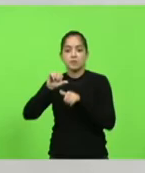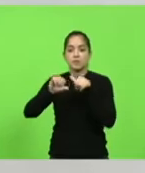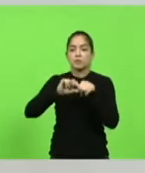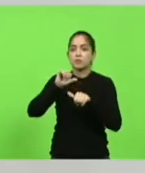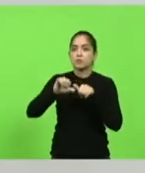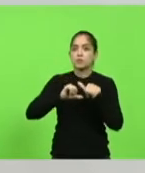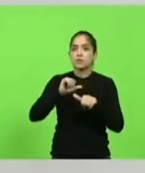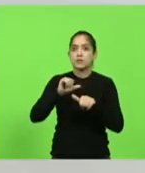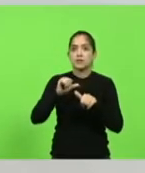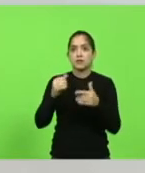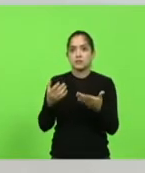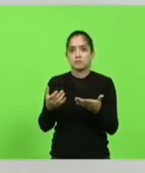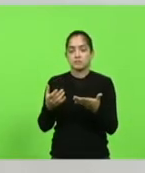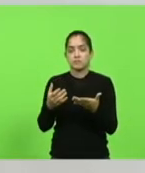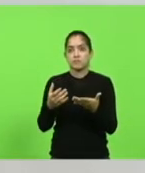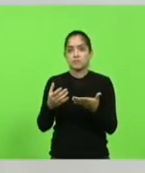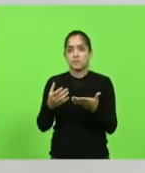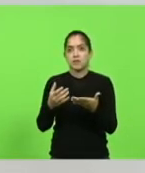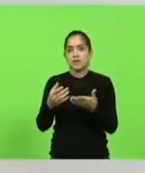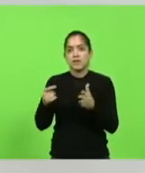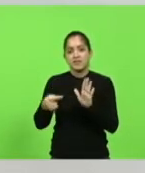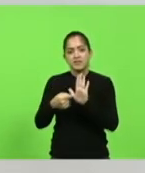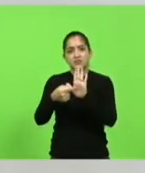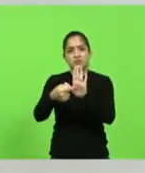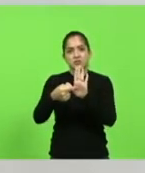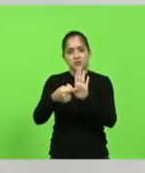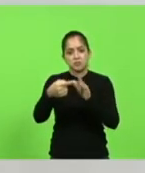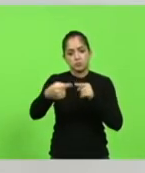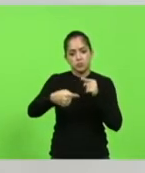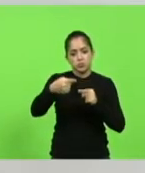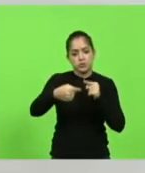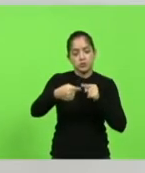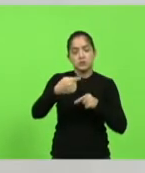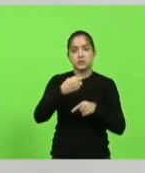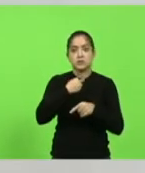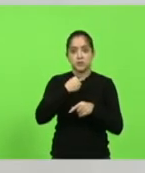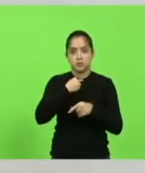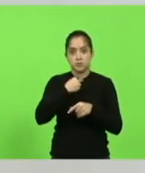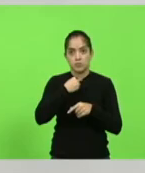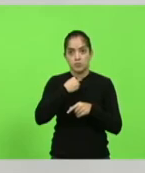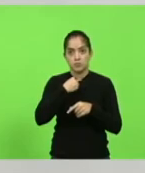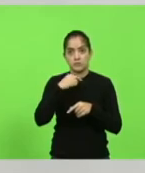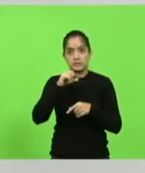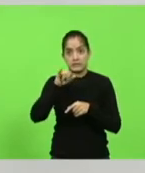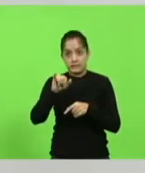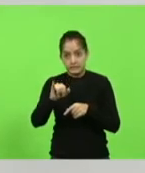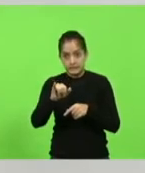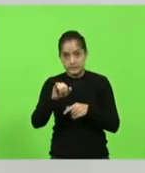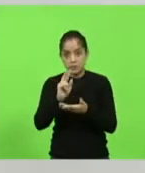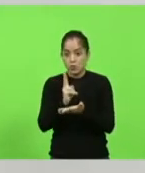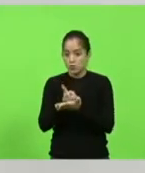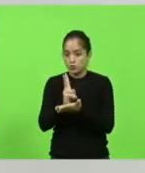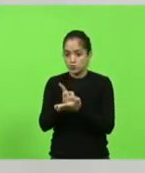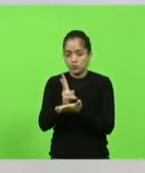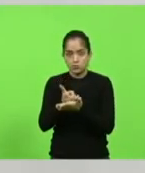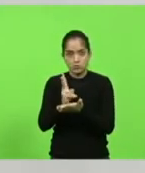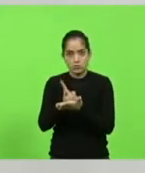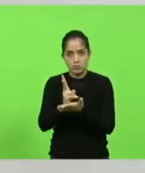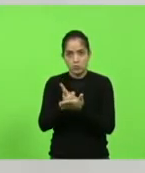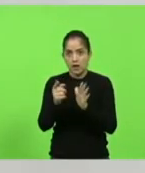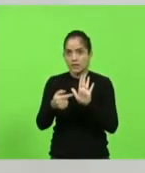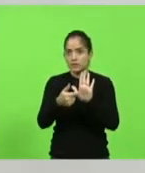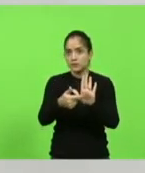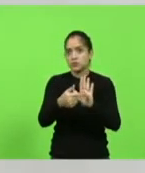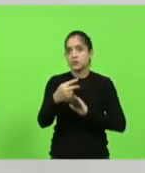ser, deputado Sopelsa, indicação política. Se forem continuar a ser indicação